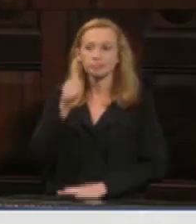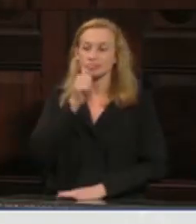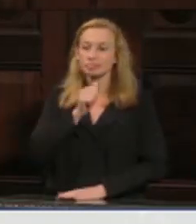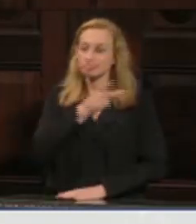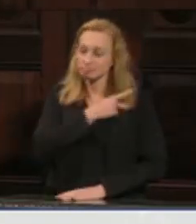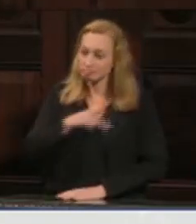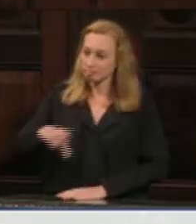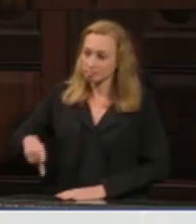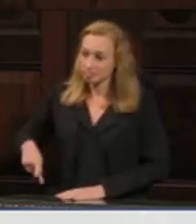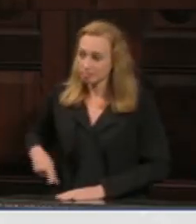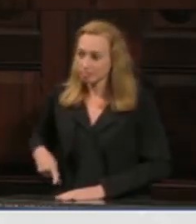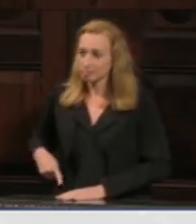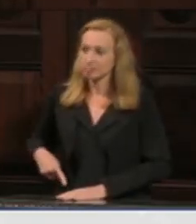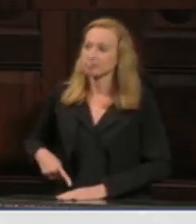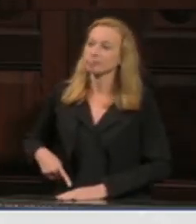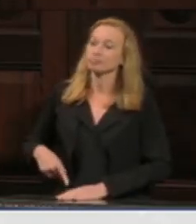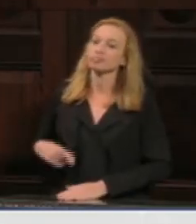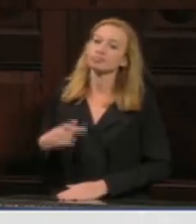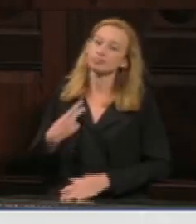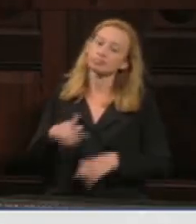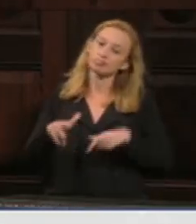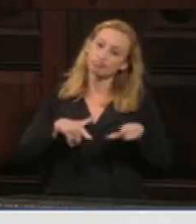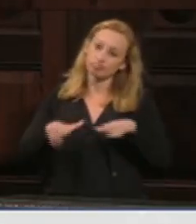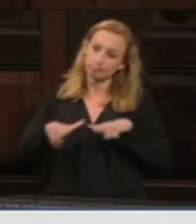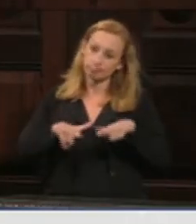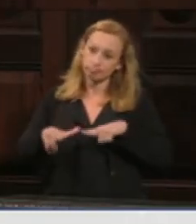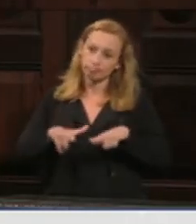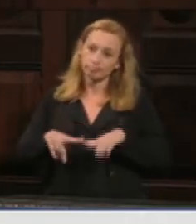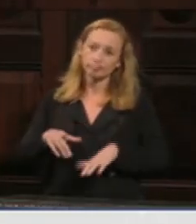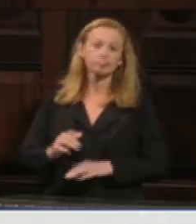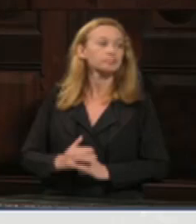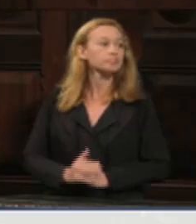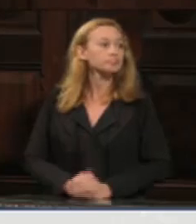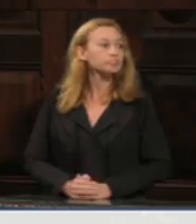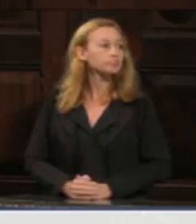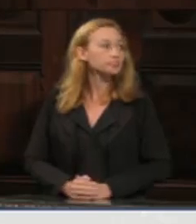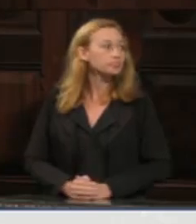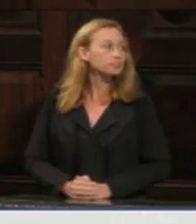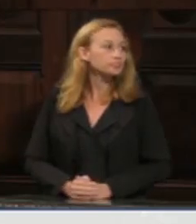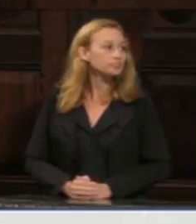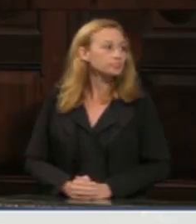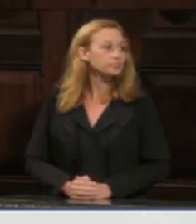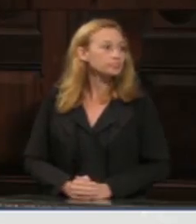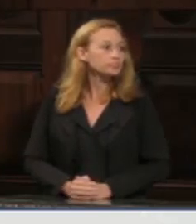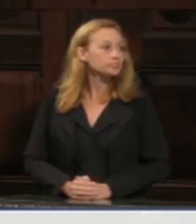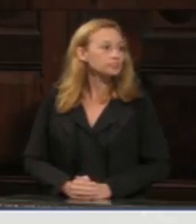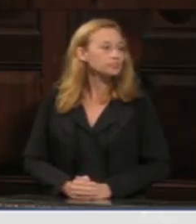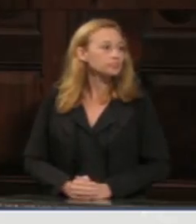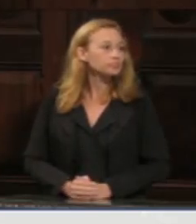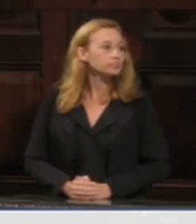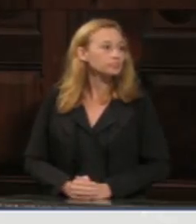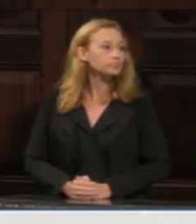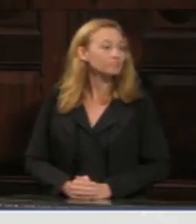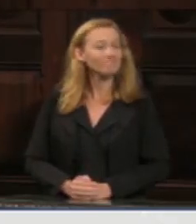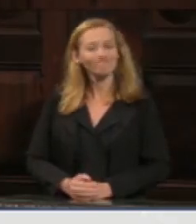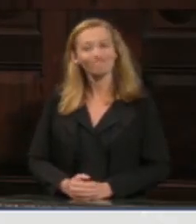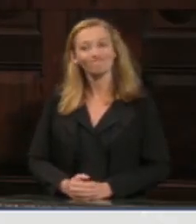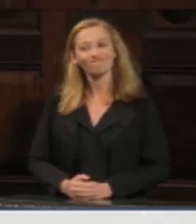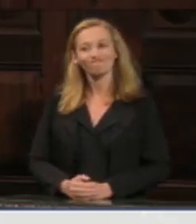da expediente, nossa deputada Rosane Félix, que embeleza aqui o nosso